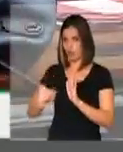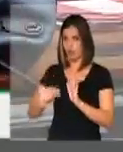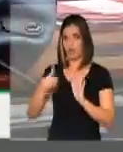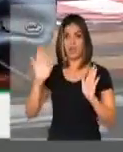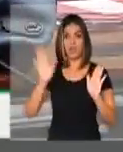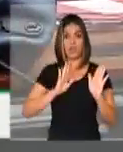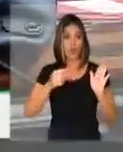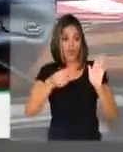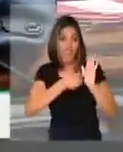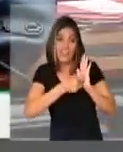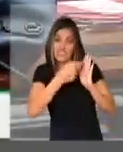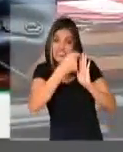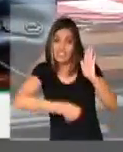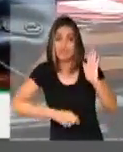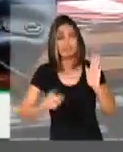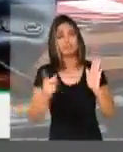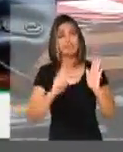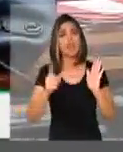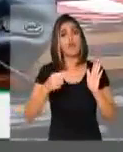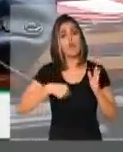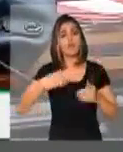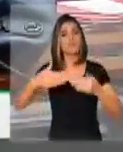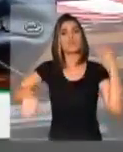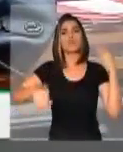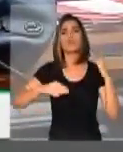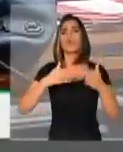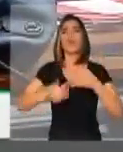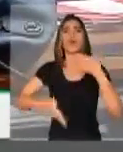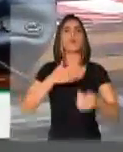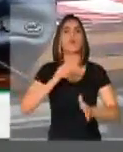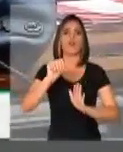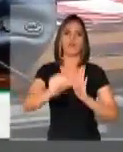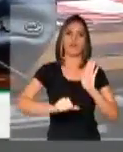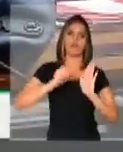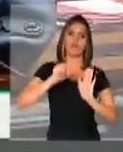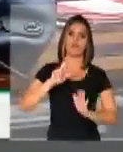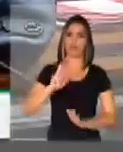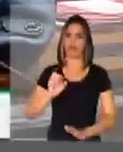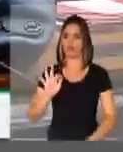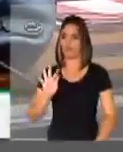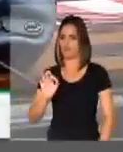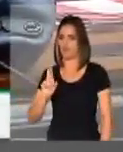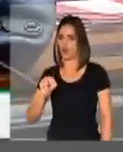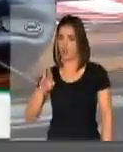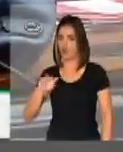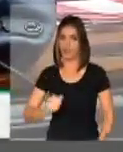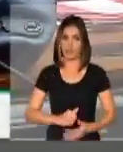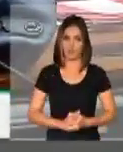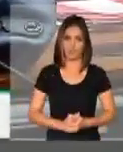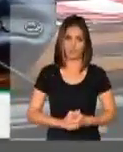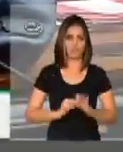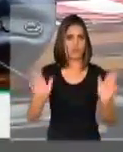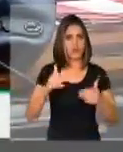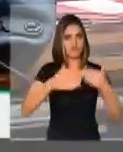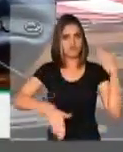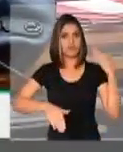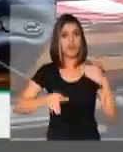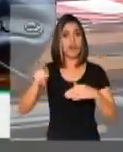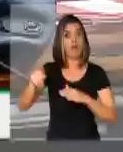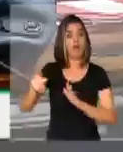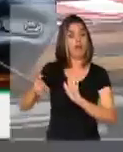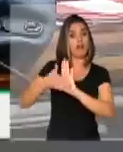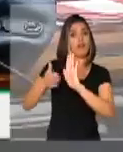a reforma. Nós posicionamos, o nosso partido posicionou, e eu me posicionei contra a reforma do